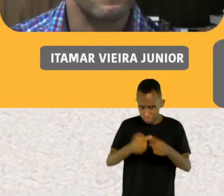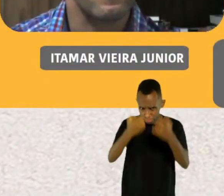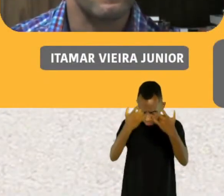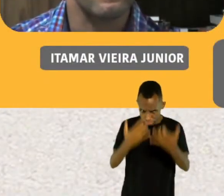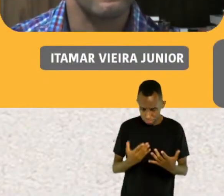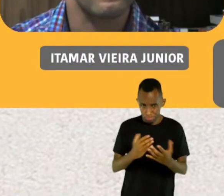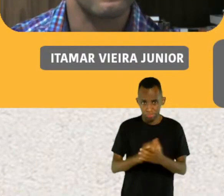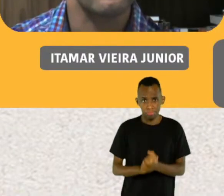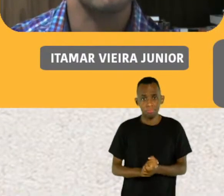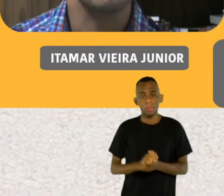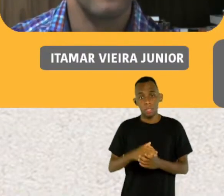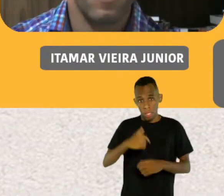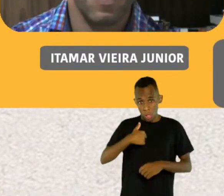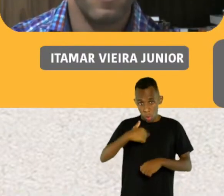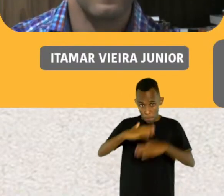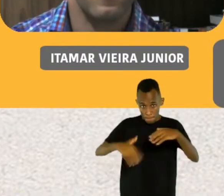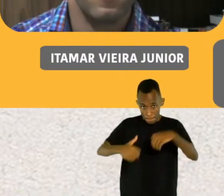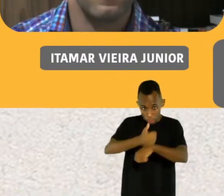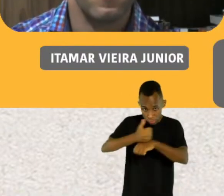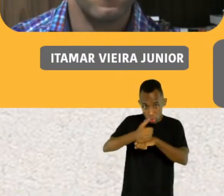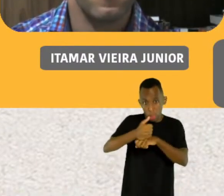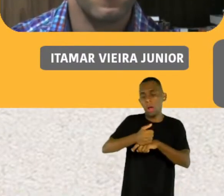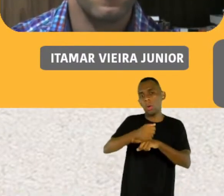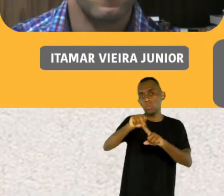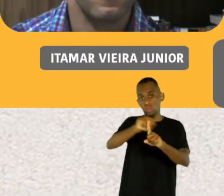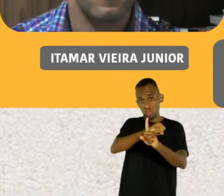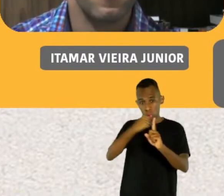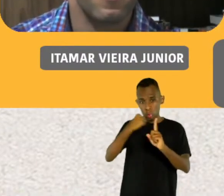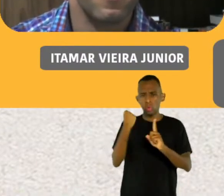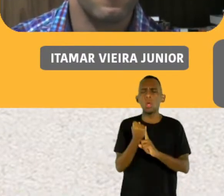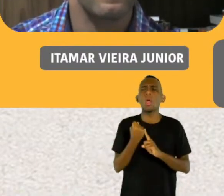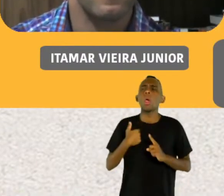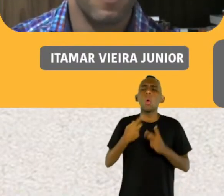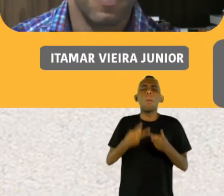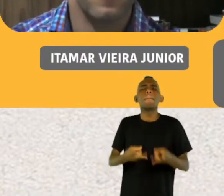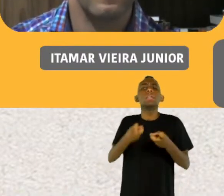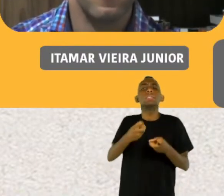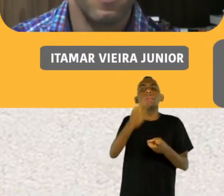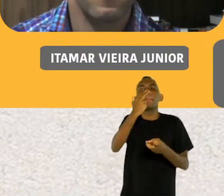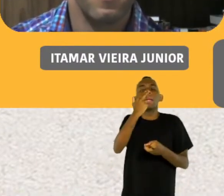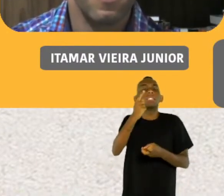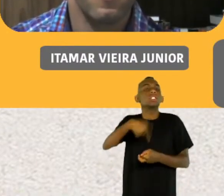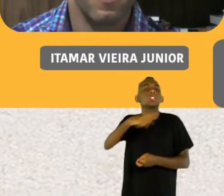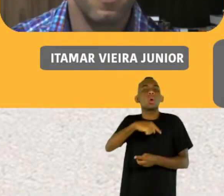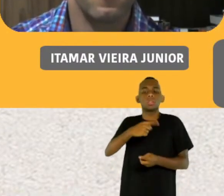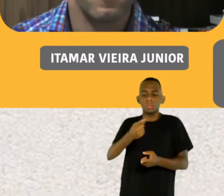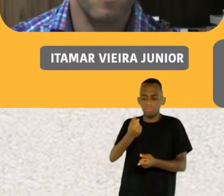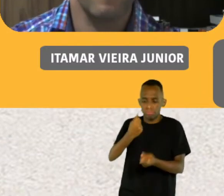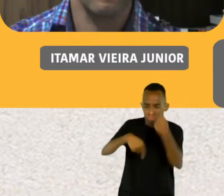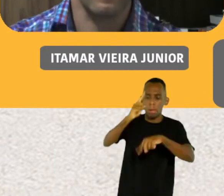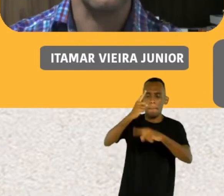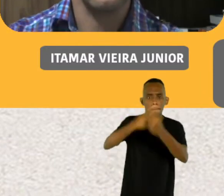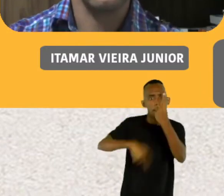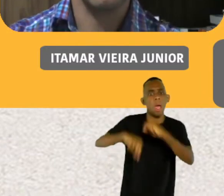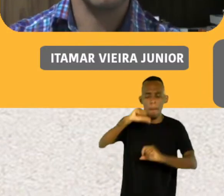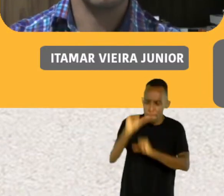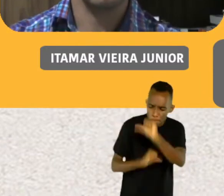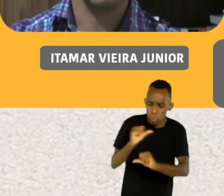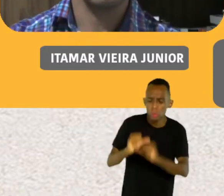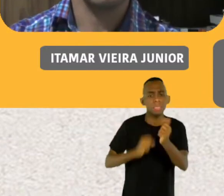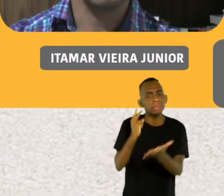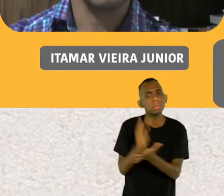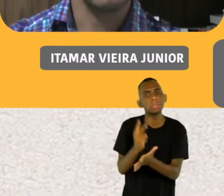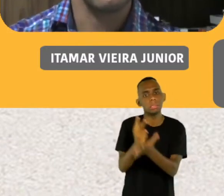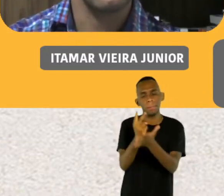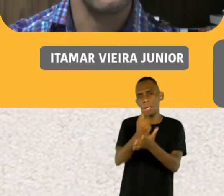como sociólogo, o que eu tenho percebido é que a gente está numa metamorfose global. E a gente